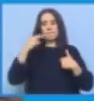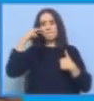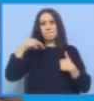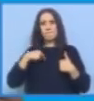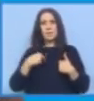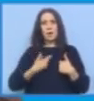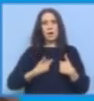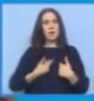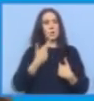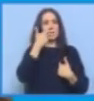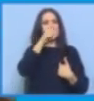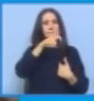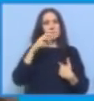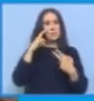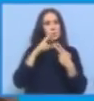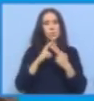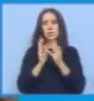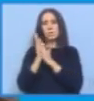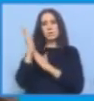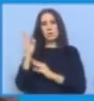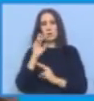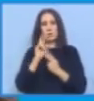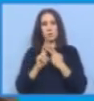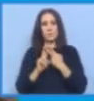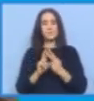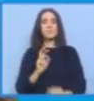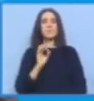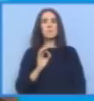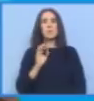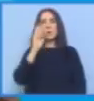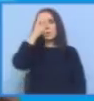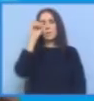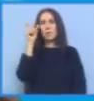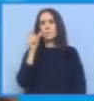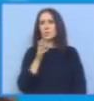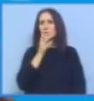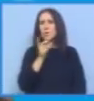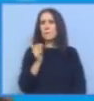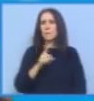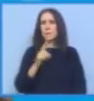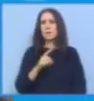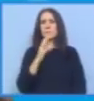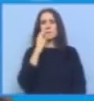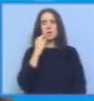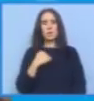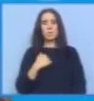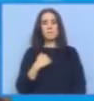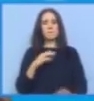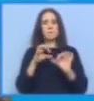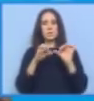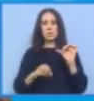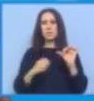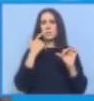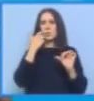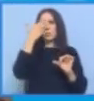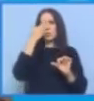com Deus. Nesse aspecto, o Papa tem dito muito, e eu creio que é mesmo também nesta mensagem da Quaresma